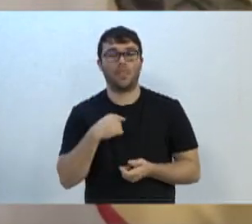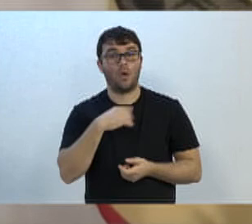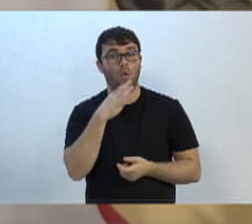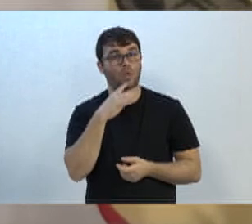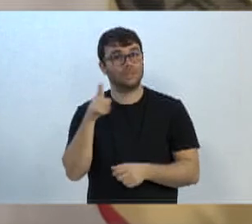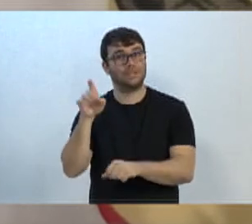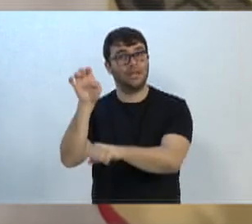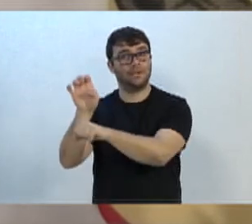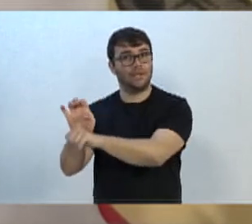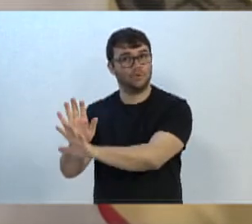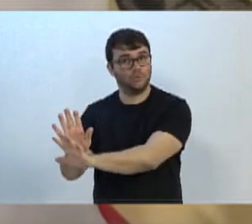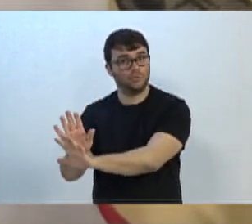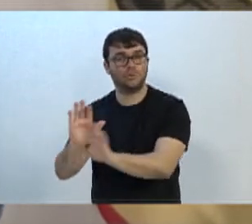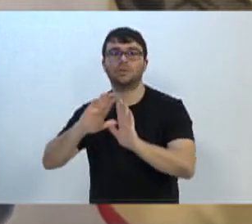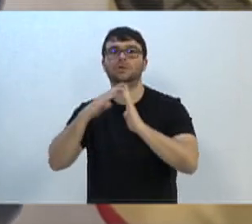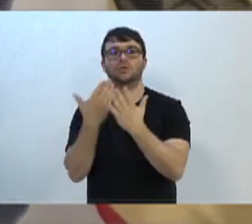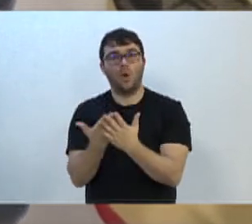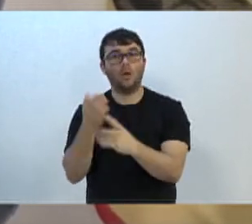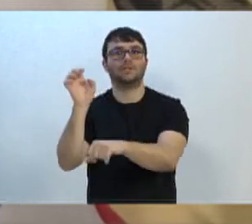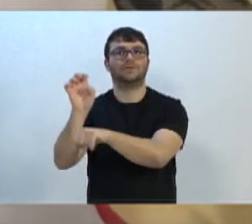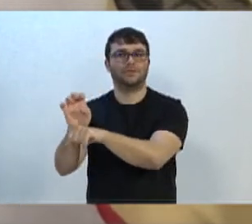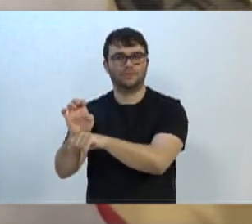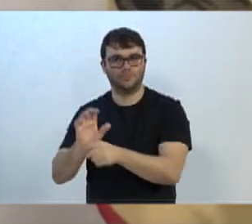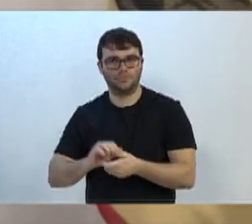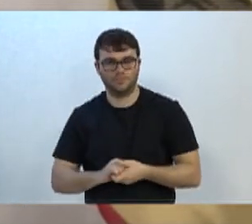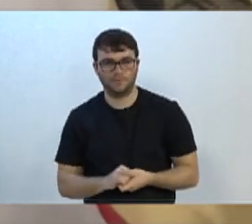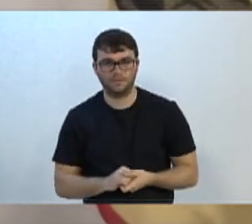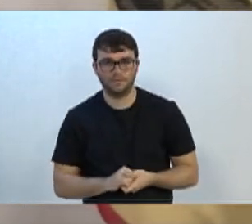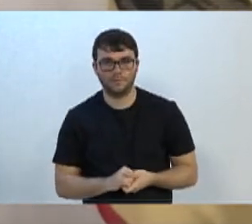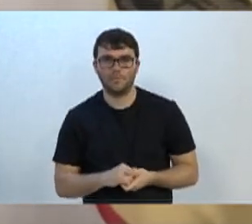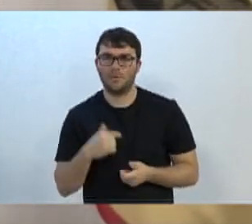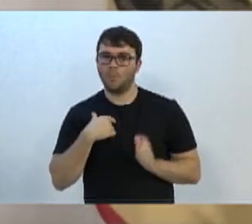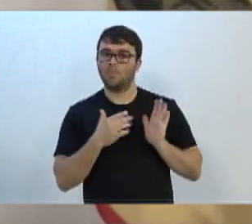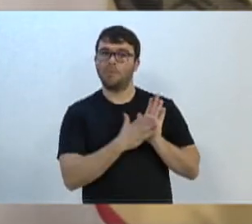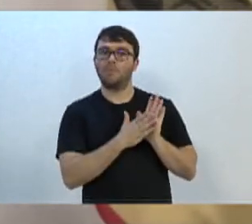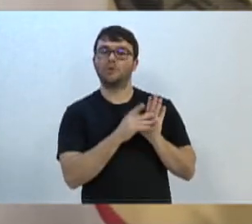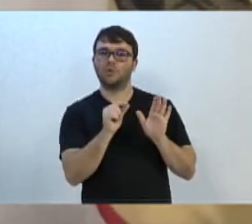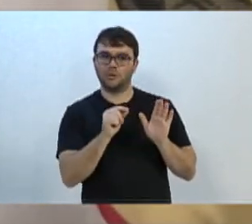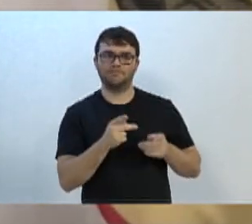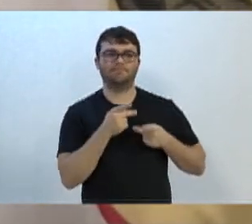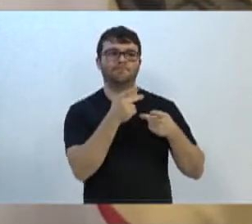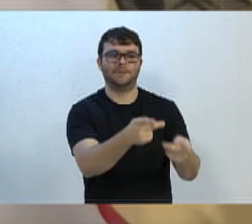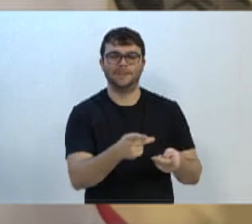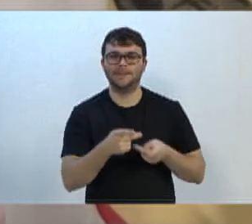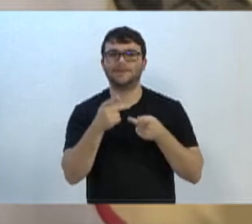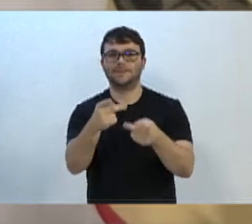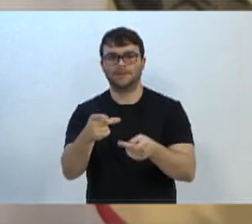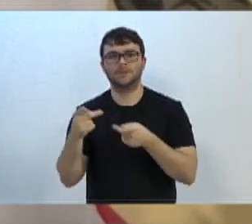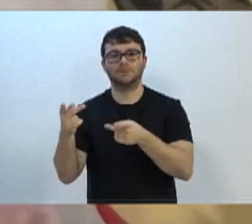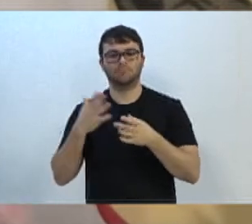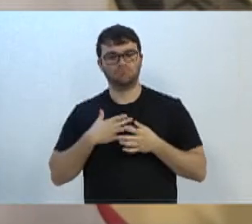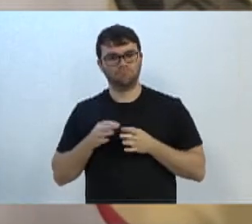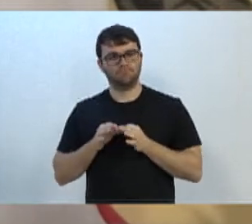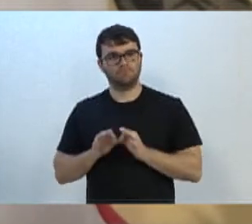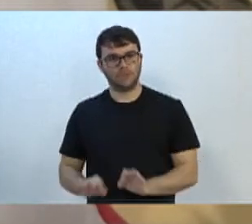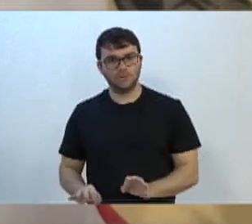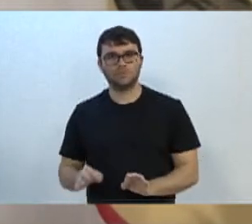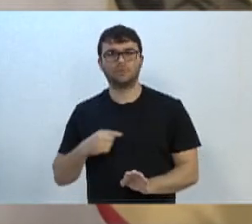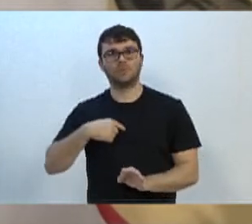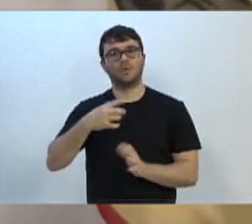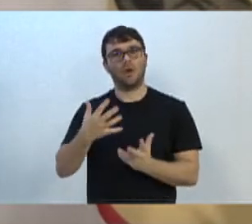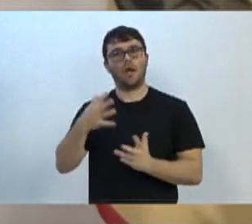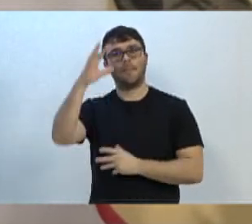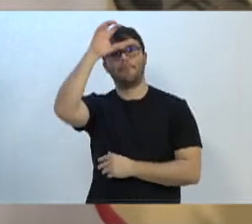o estado as escolas estaduais e propus a fazer as visitas fui humilde com um bom professor e quero aprender